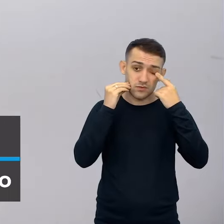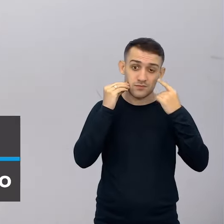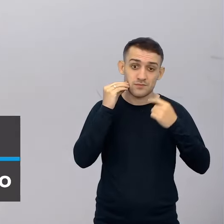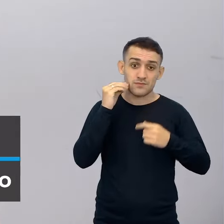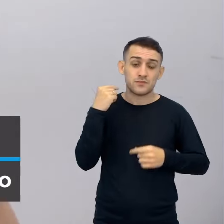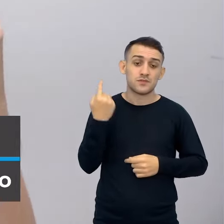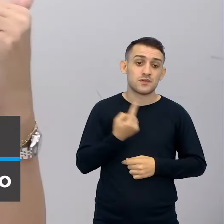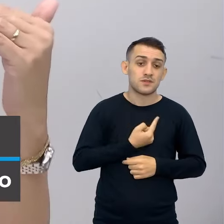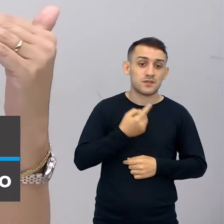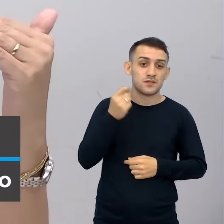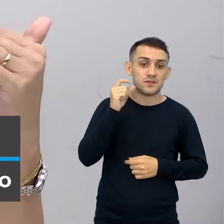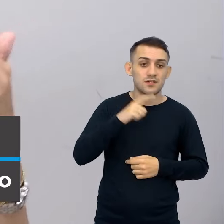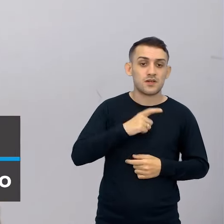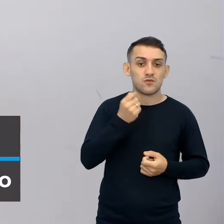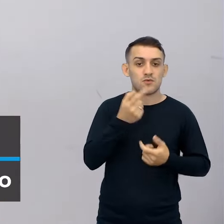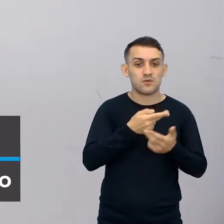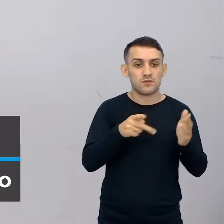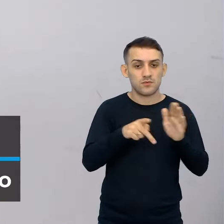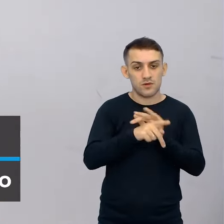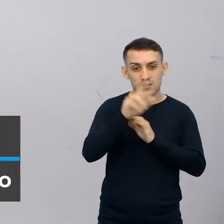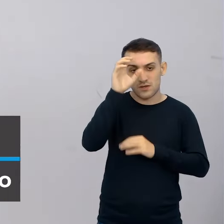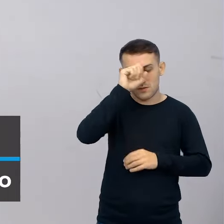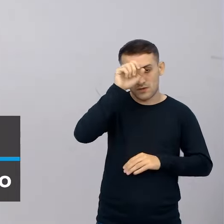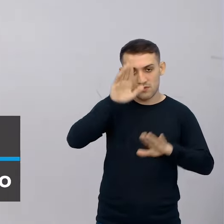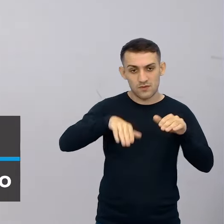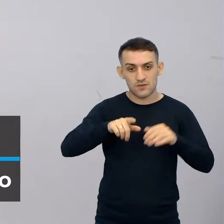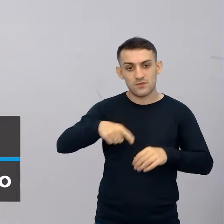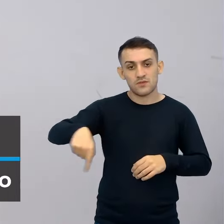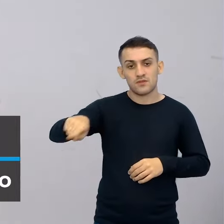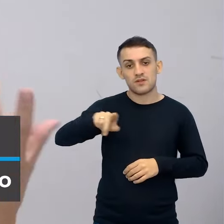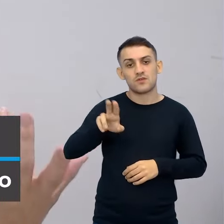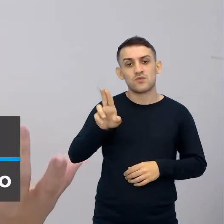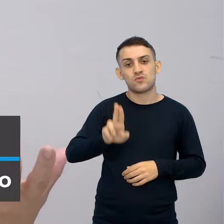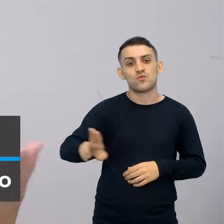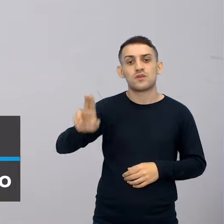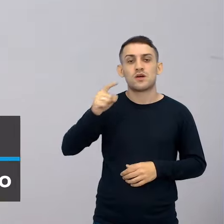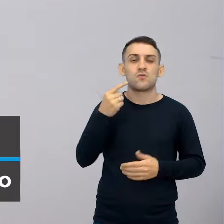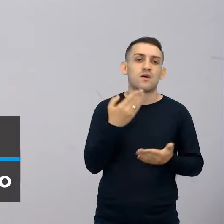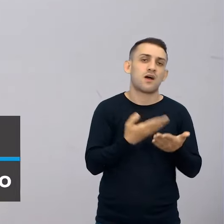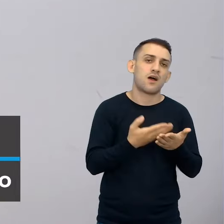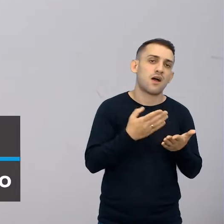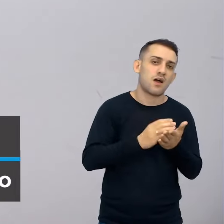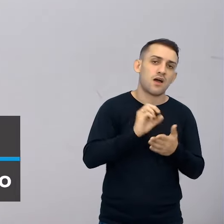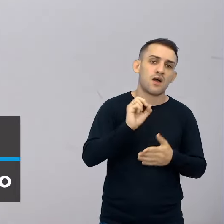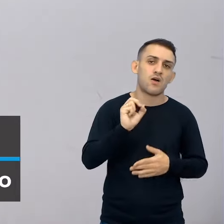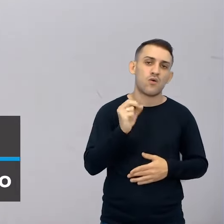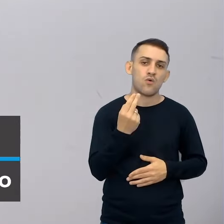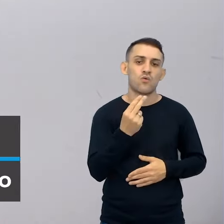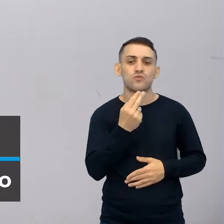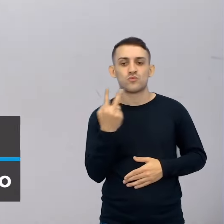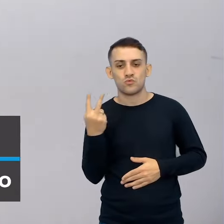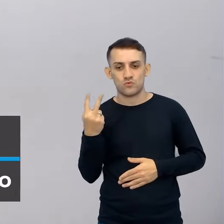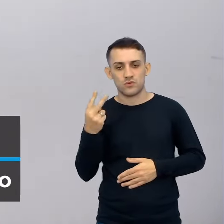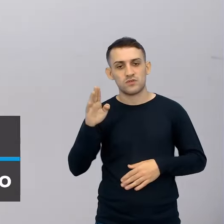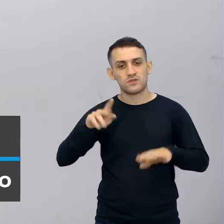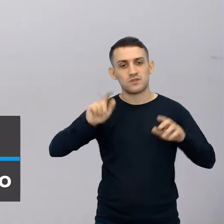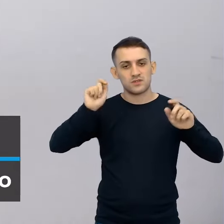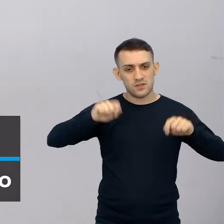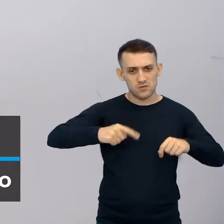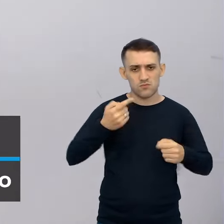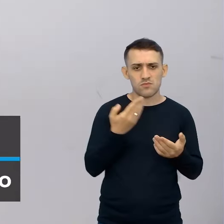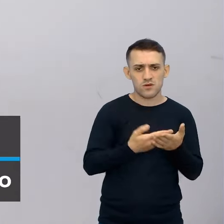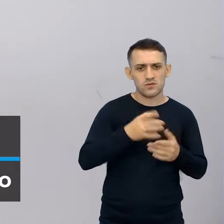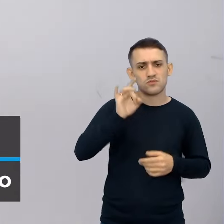balancear. Existe alguma situação de aprendizagem que talvez você vai utilizar uma aula ou duas, e tem uma que a gente sabe que dá para fazer em uma, que é uma